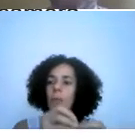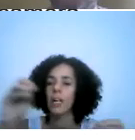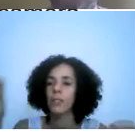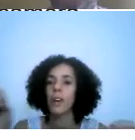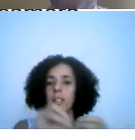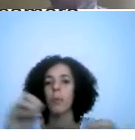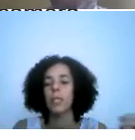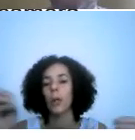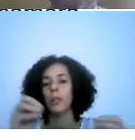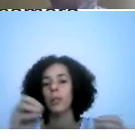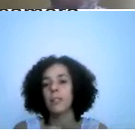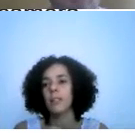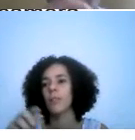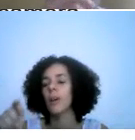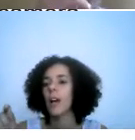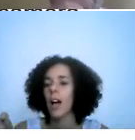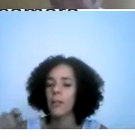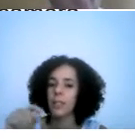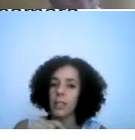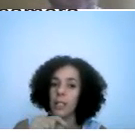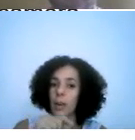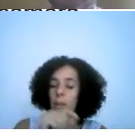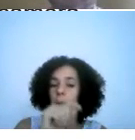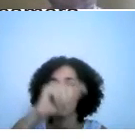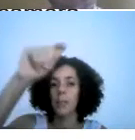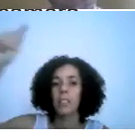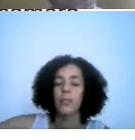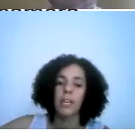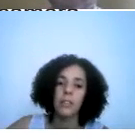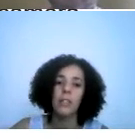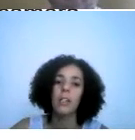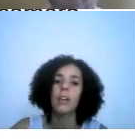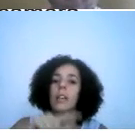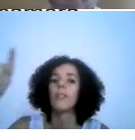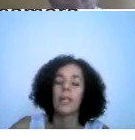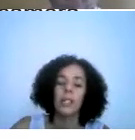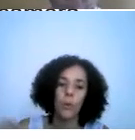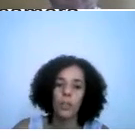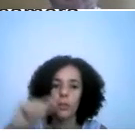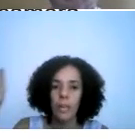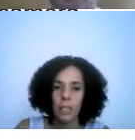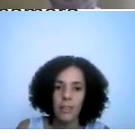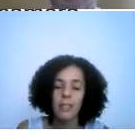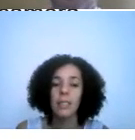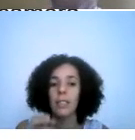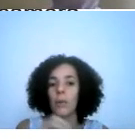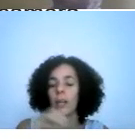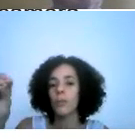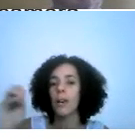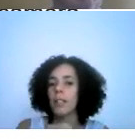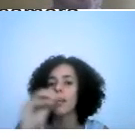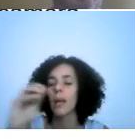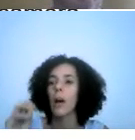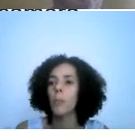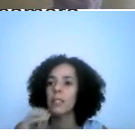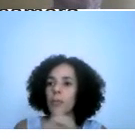né? Então elas fazem realmente a polinização. A africana não, ela pode se alimentar de várias flores diferentes e então ela não